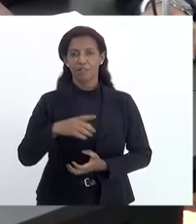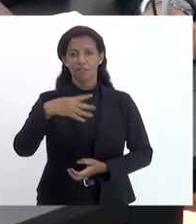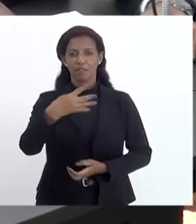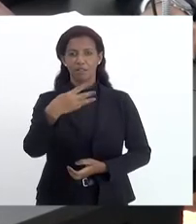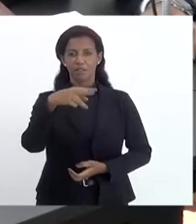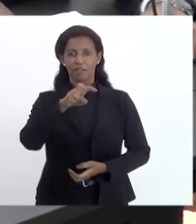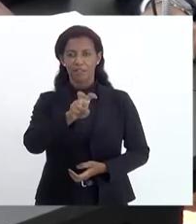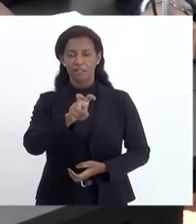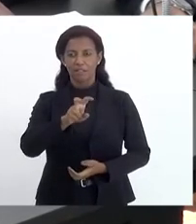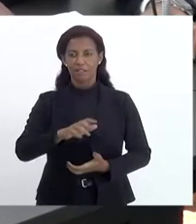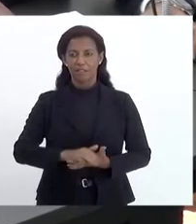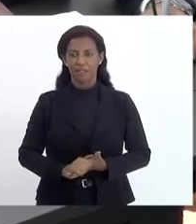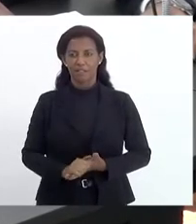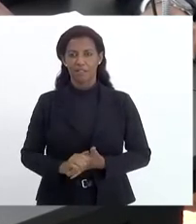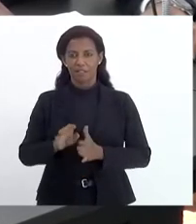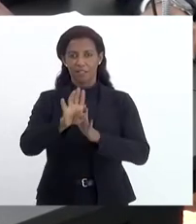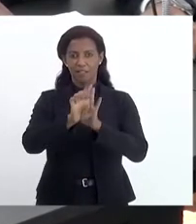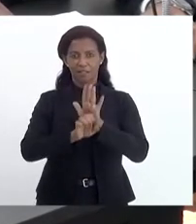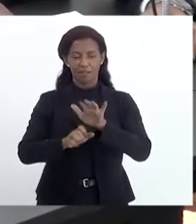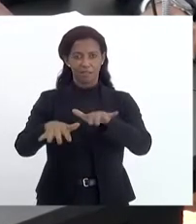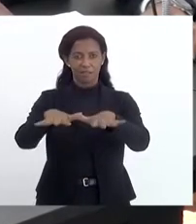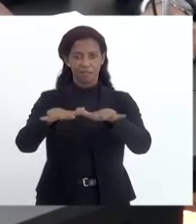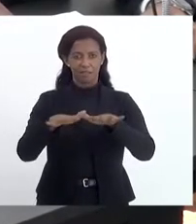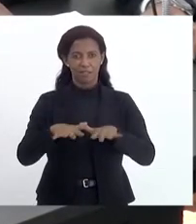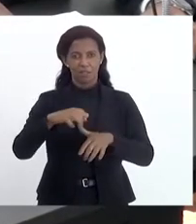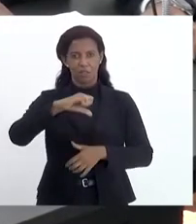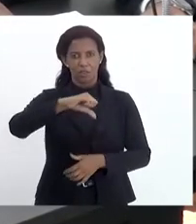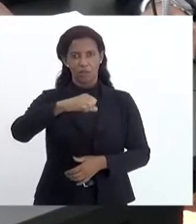45. Emendas de plenário ao projeto de lei